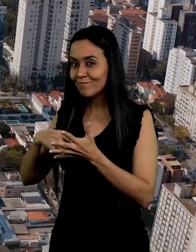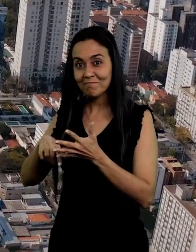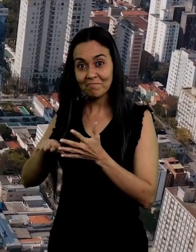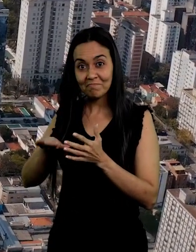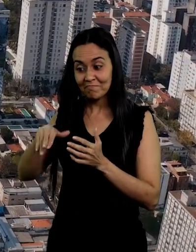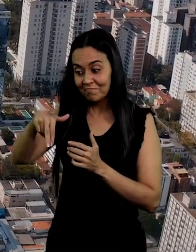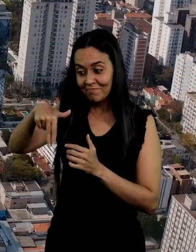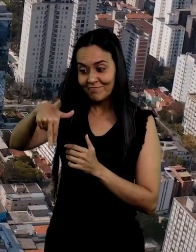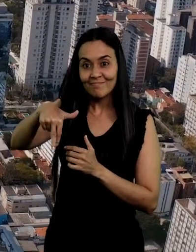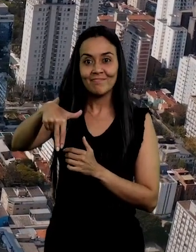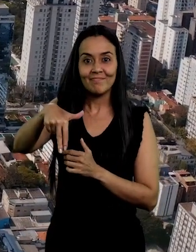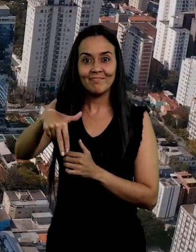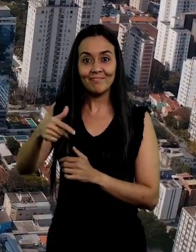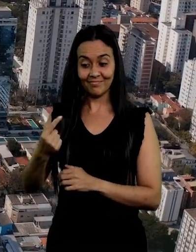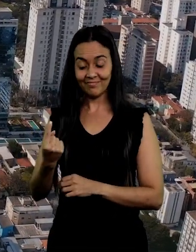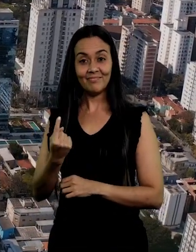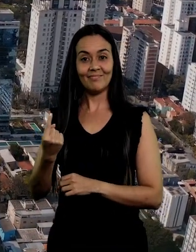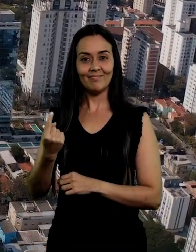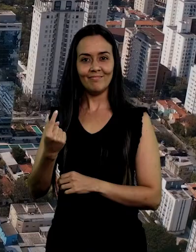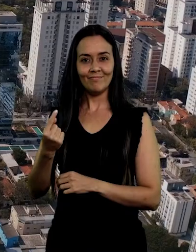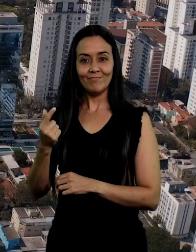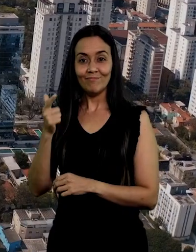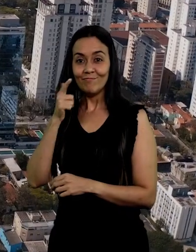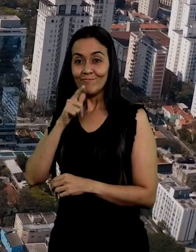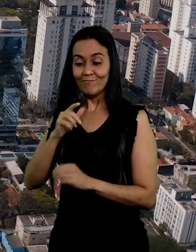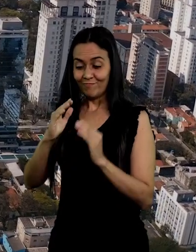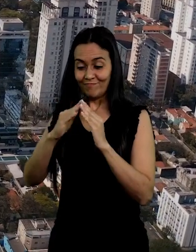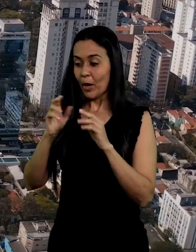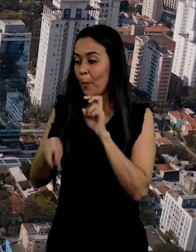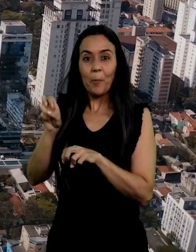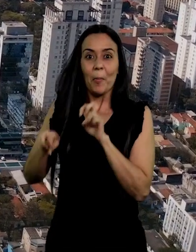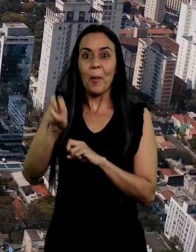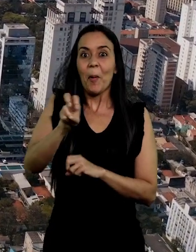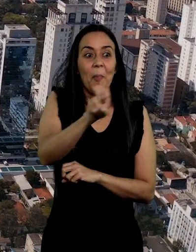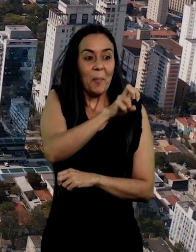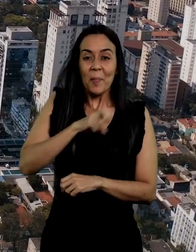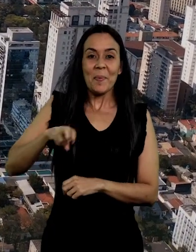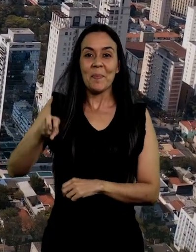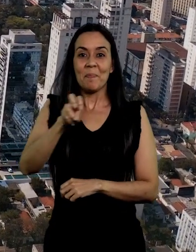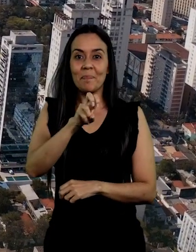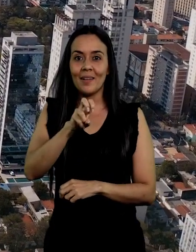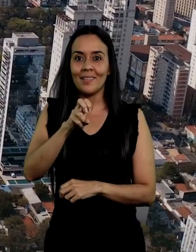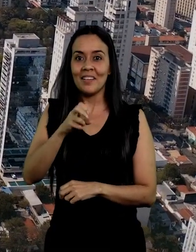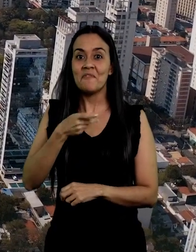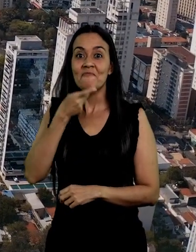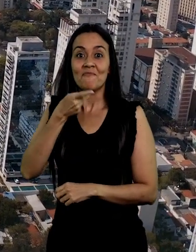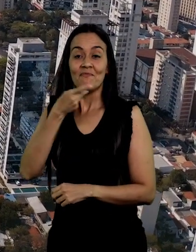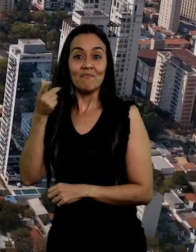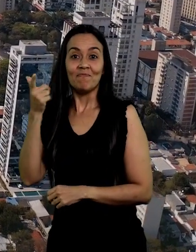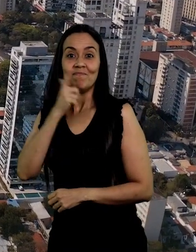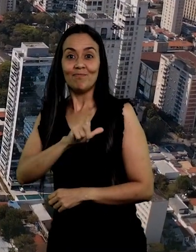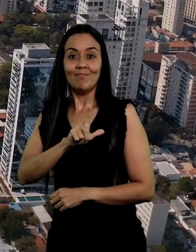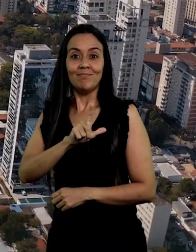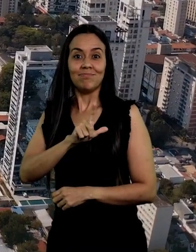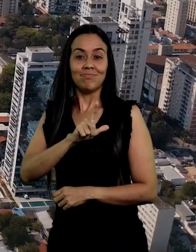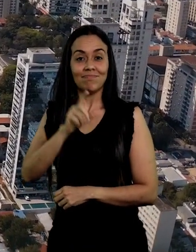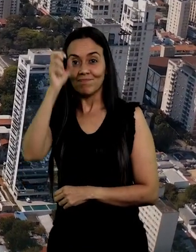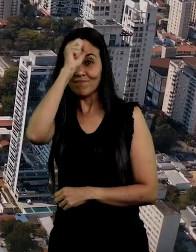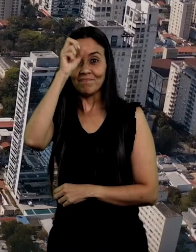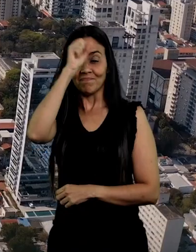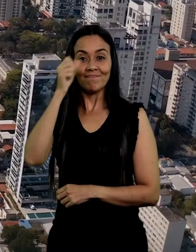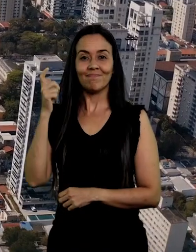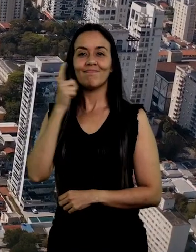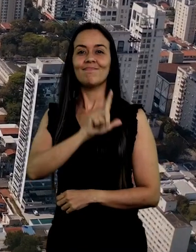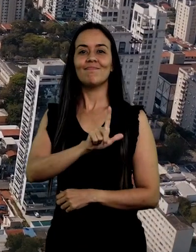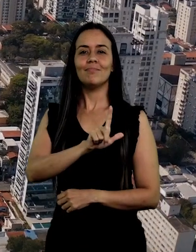ande sozinha, que ela corra pela casa, que ela fale, que ela tenha um vocabulário rico. E logo